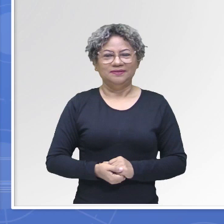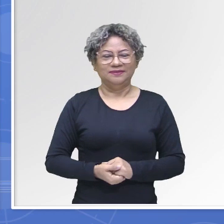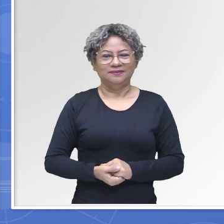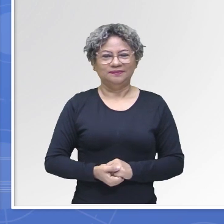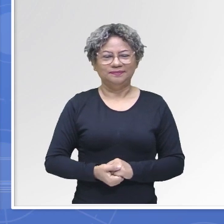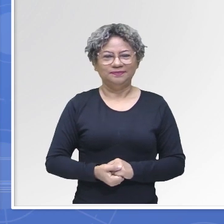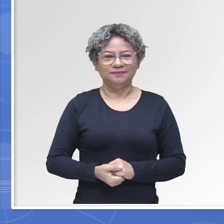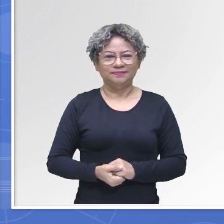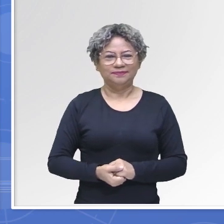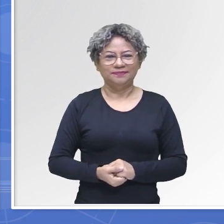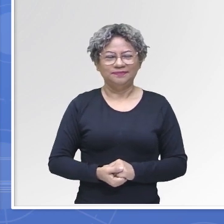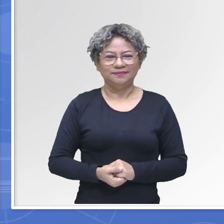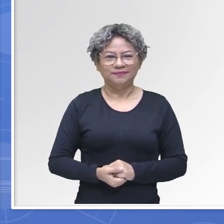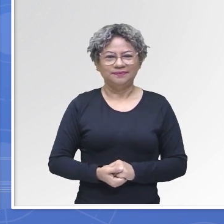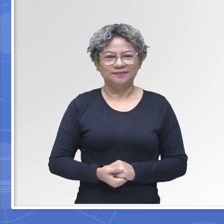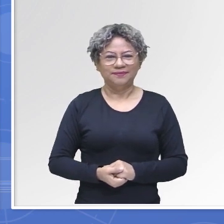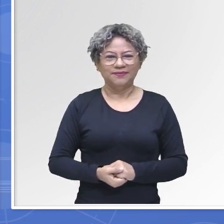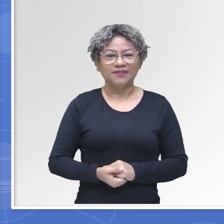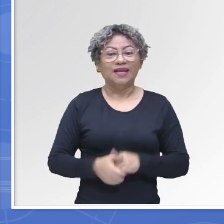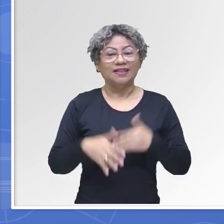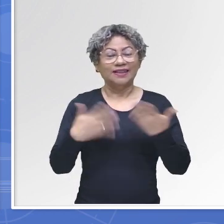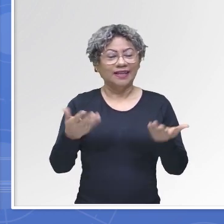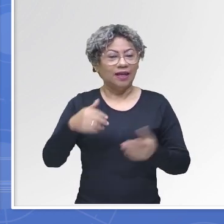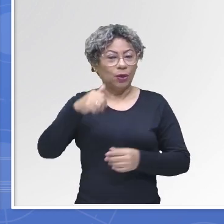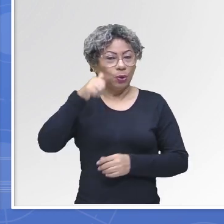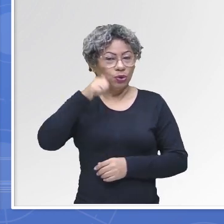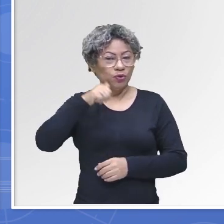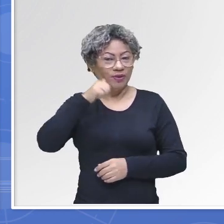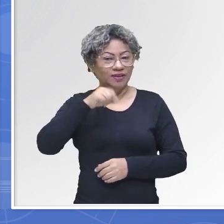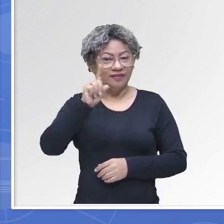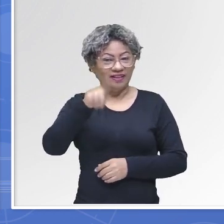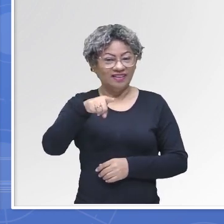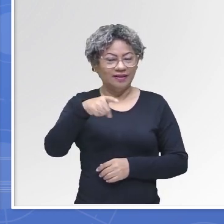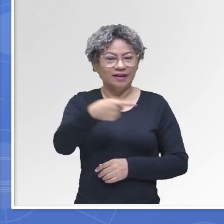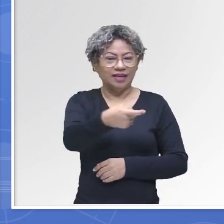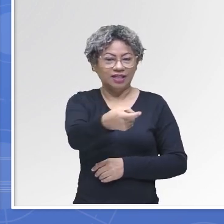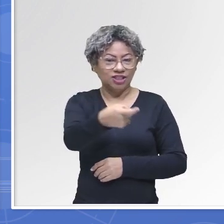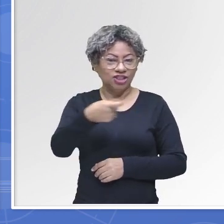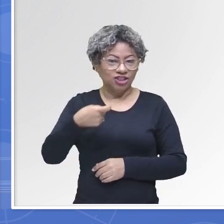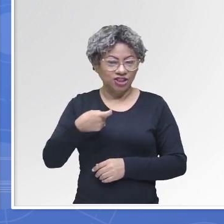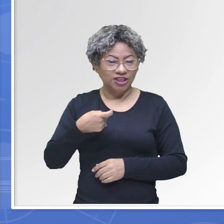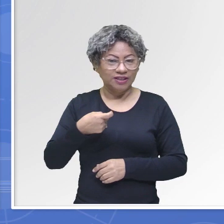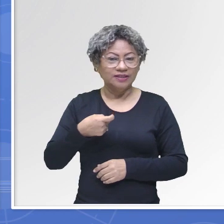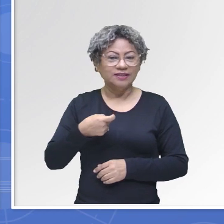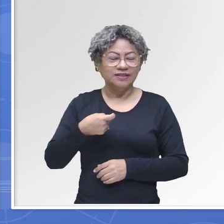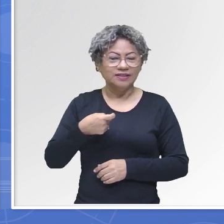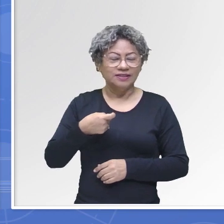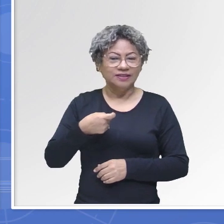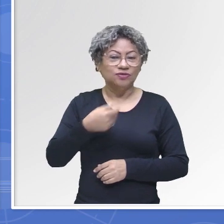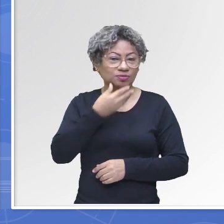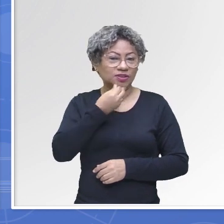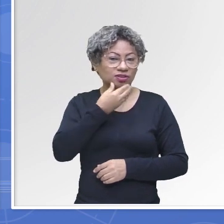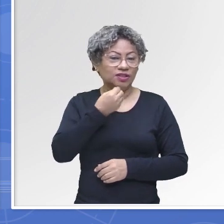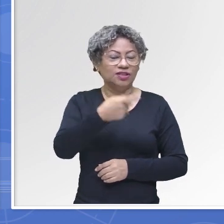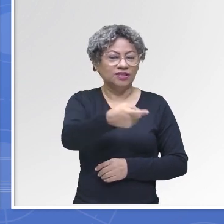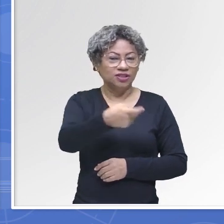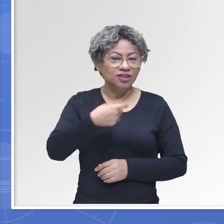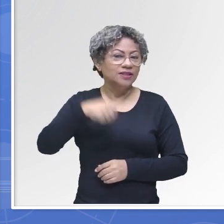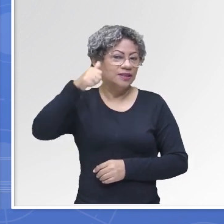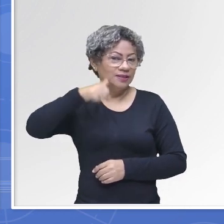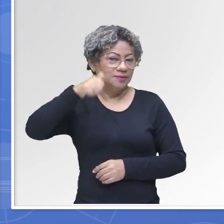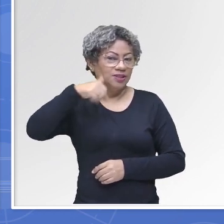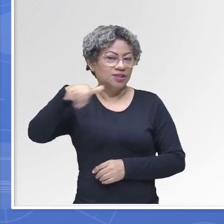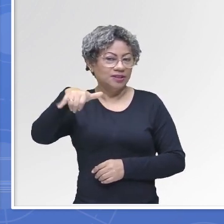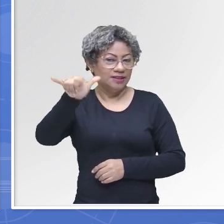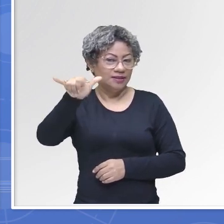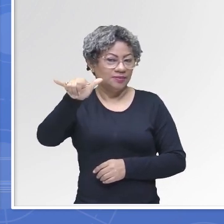prestar atenção agora. Os meninos vamos chamar de X e as meninas de Y, tá? E aí nós vamos